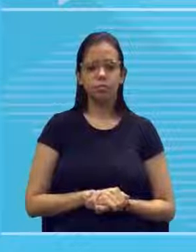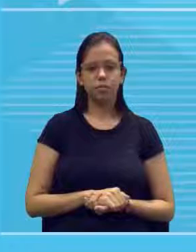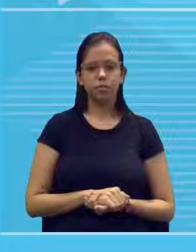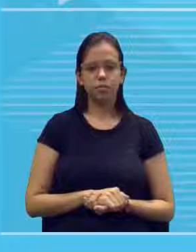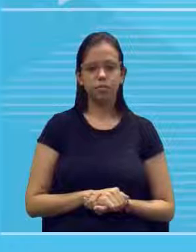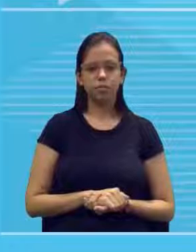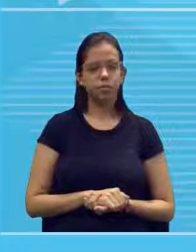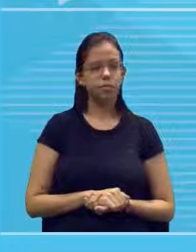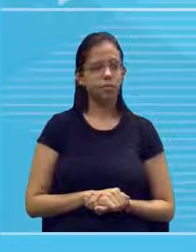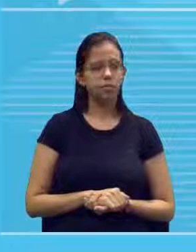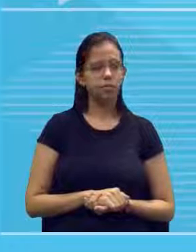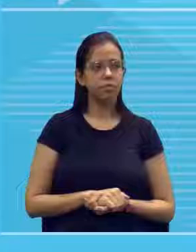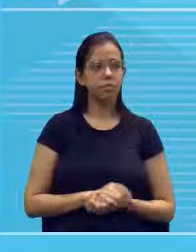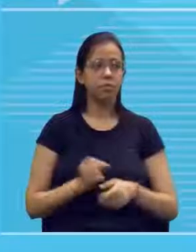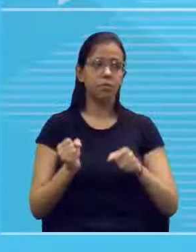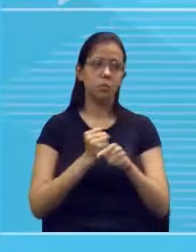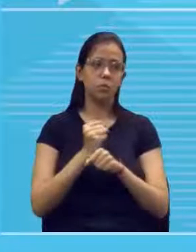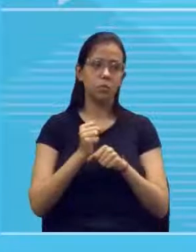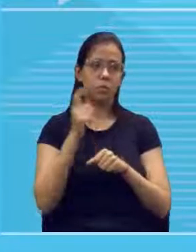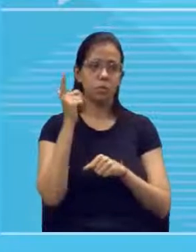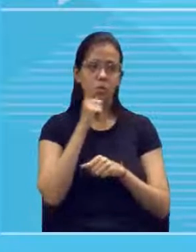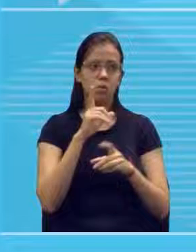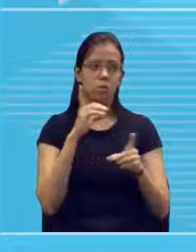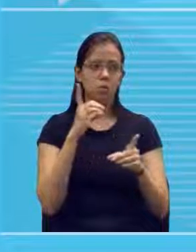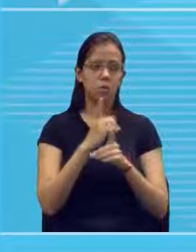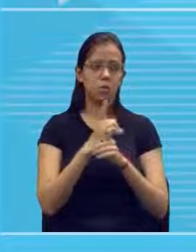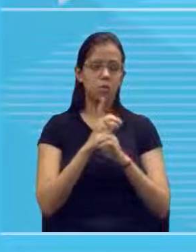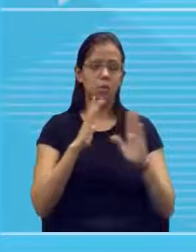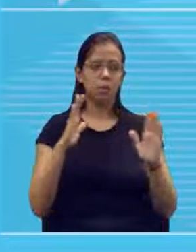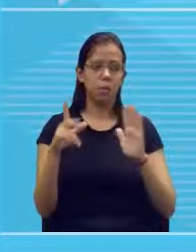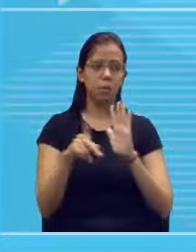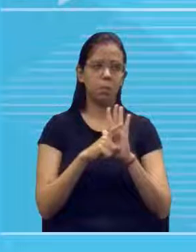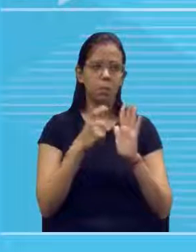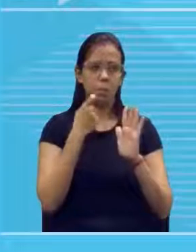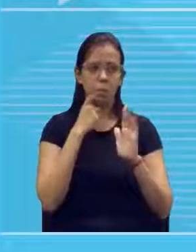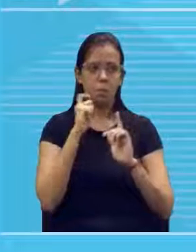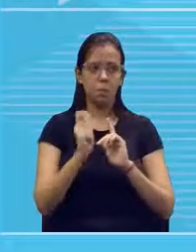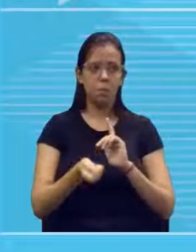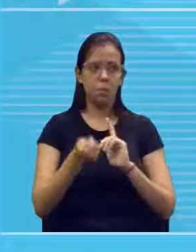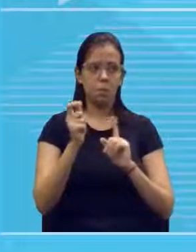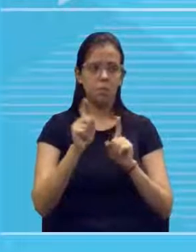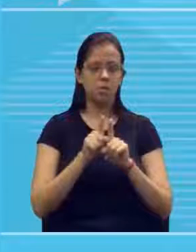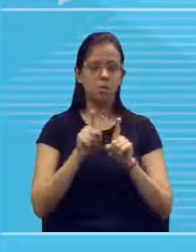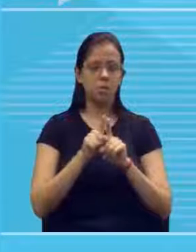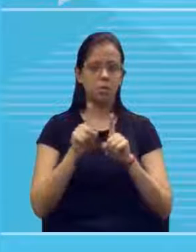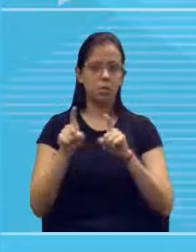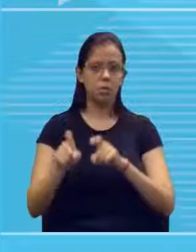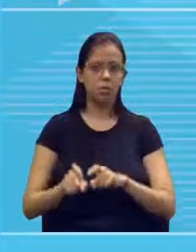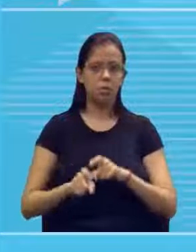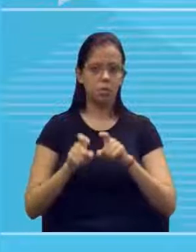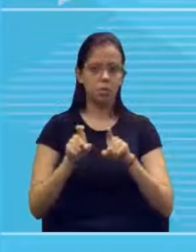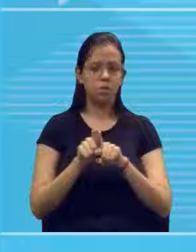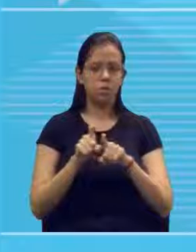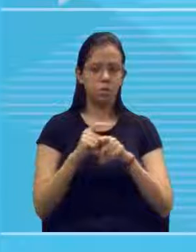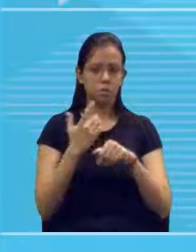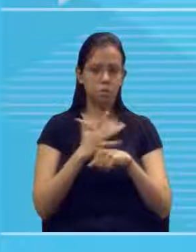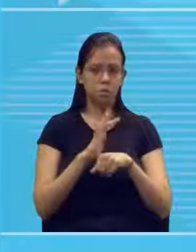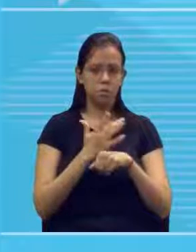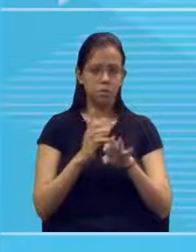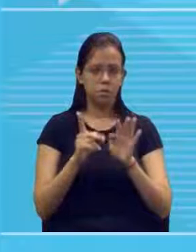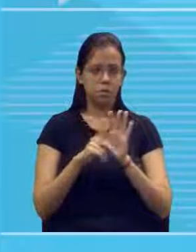e ao longo do ano para determinar épocas de pesca colheita e atividades religiosas